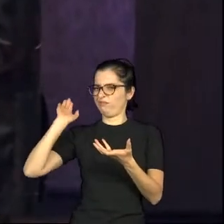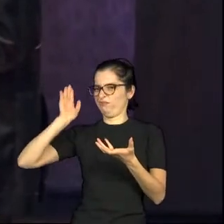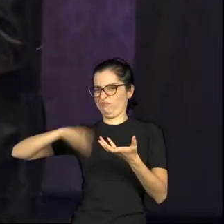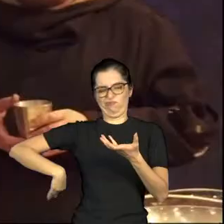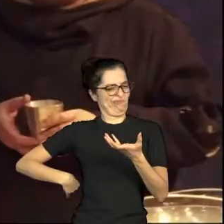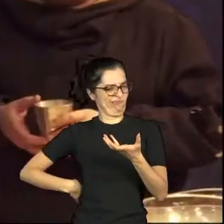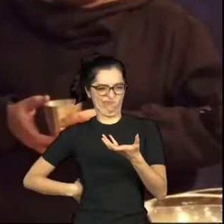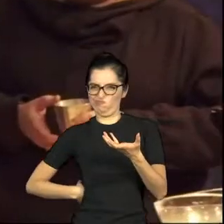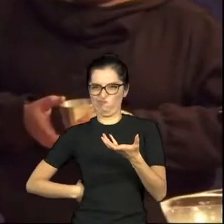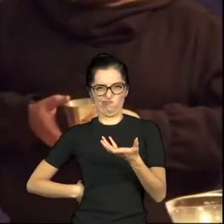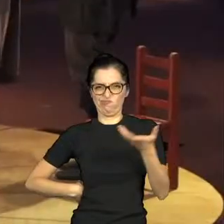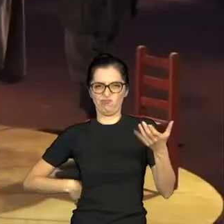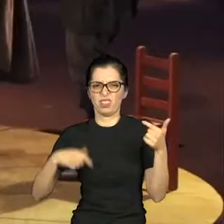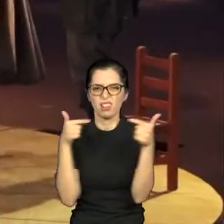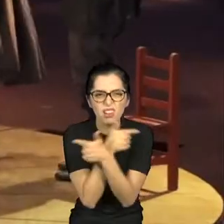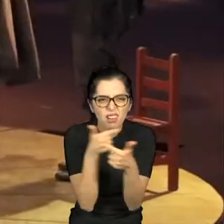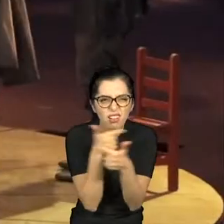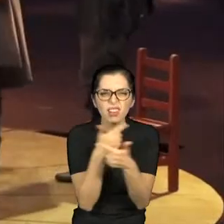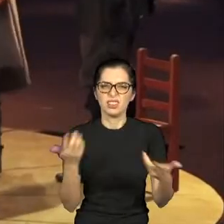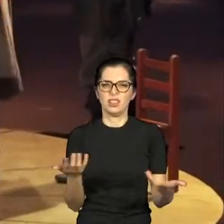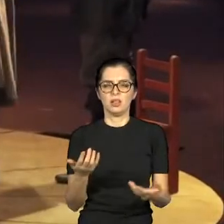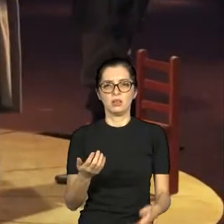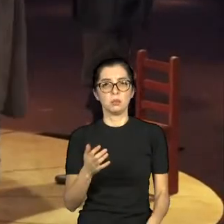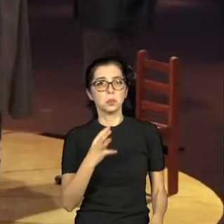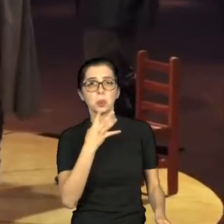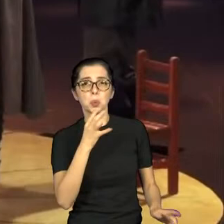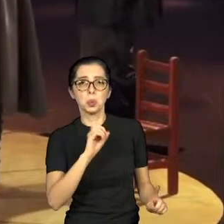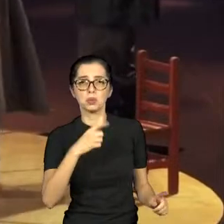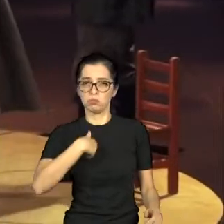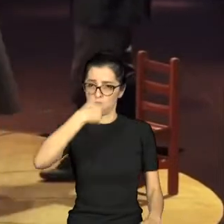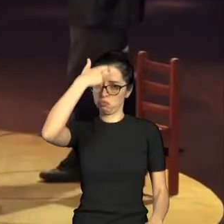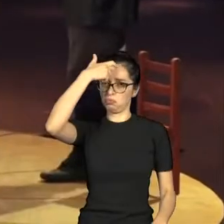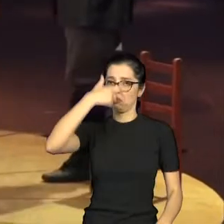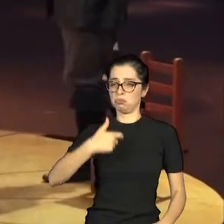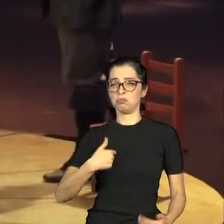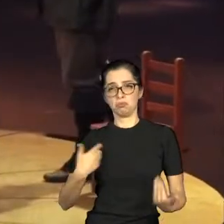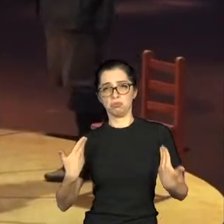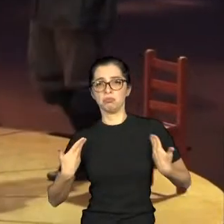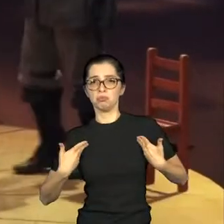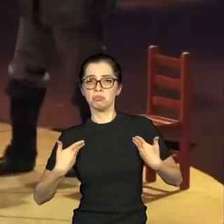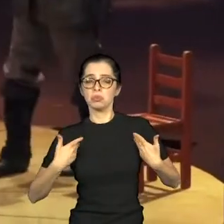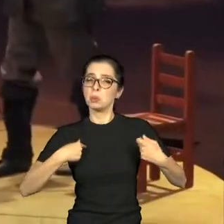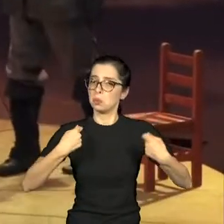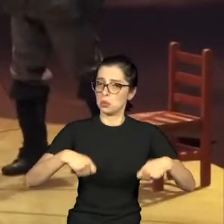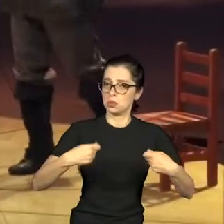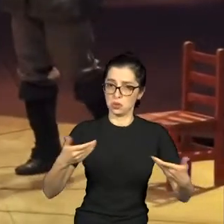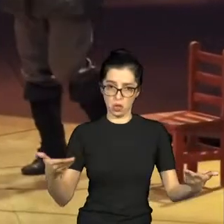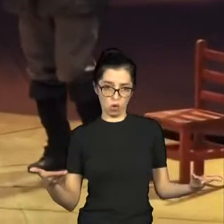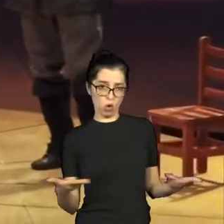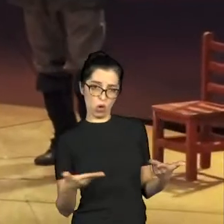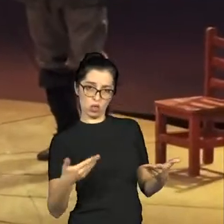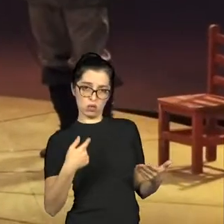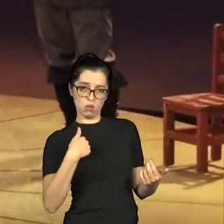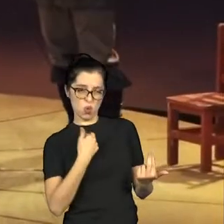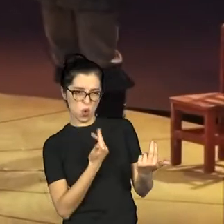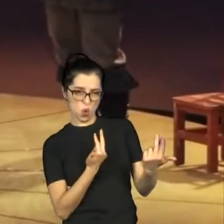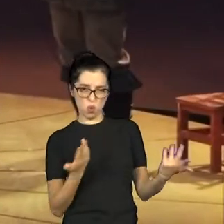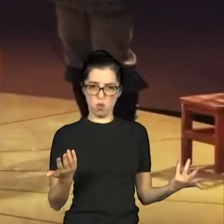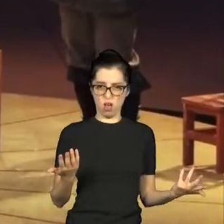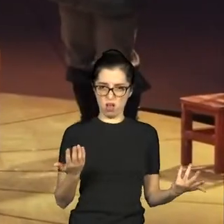Barberini! Seu Galileu conhece Barberini. Vejam só, eles agora precisam de homens como Barberini que tenham lido um pouco